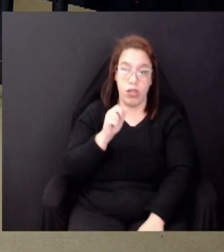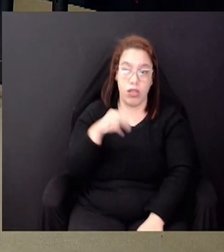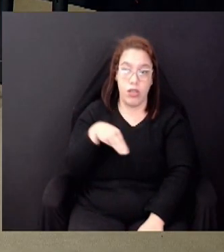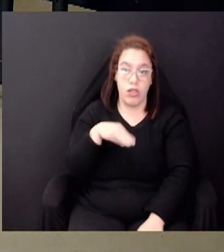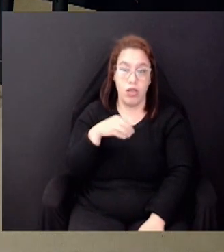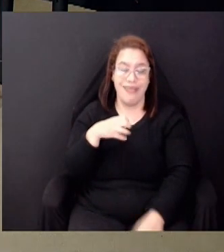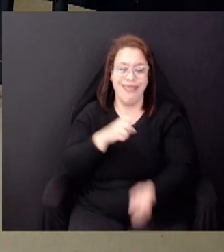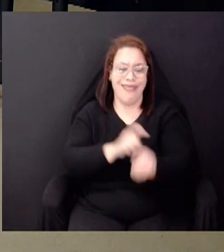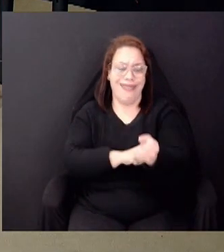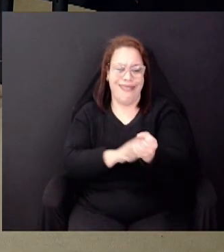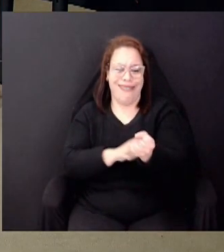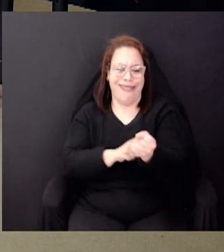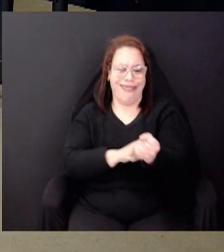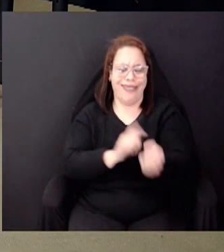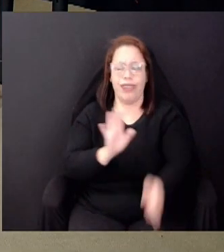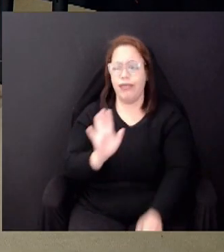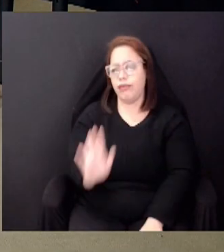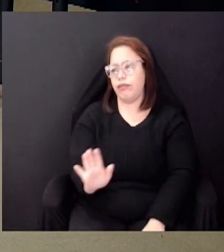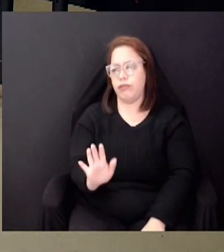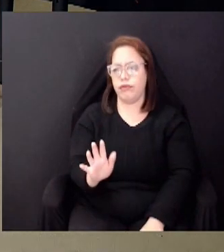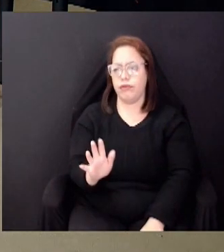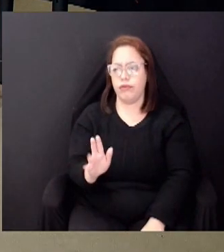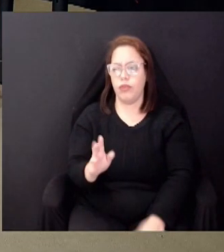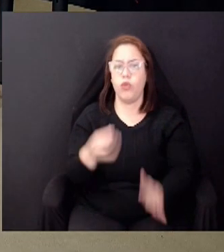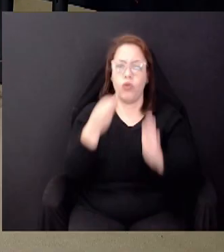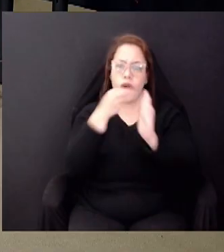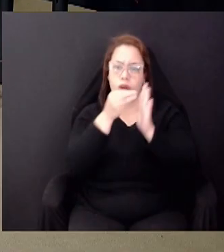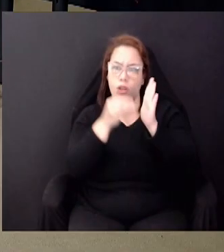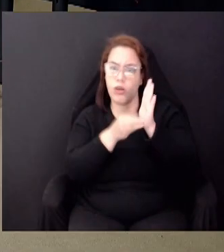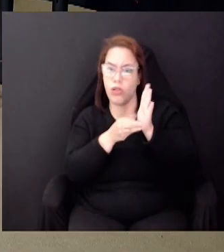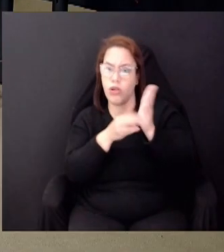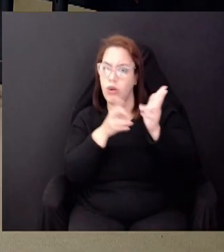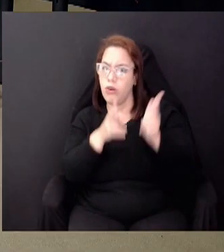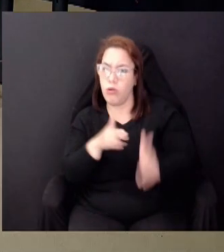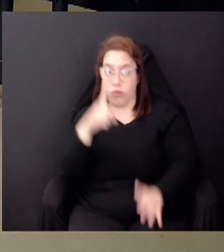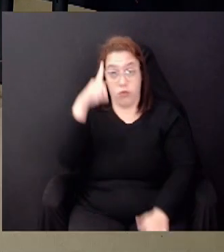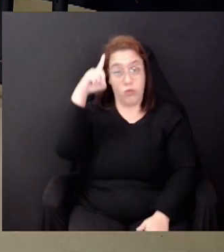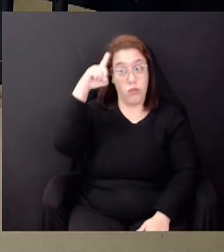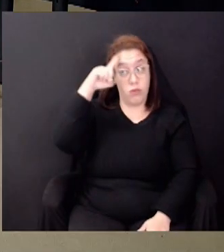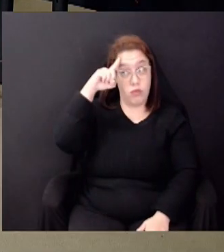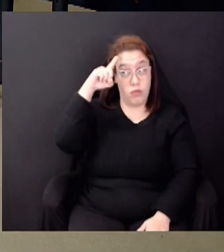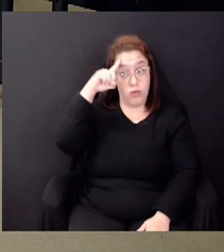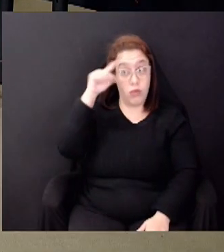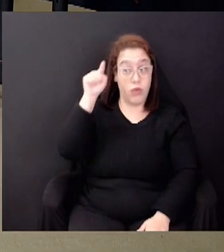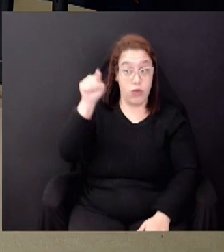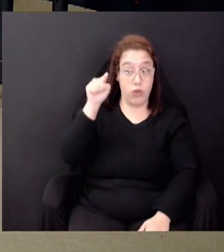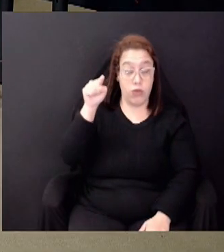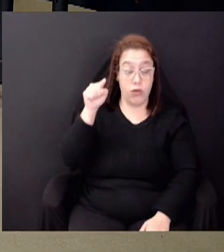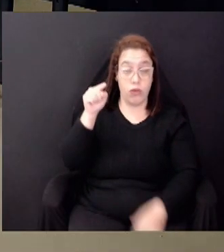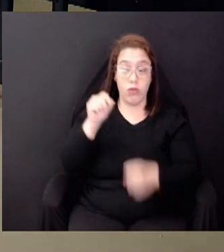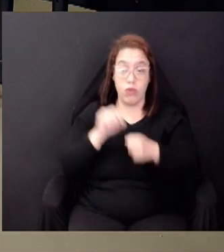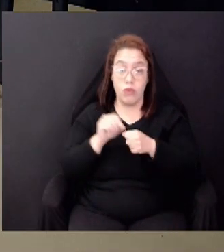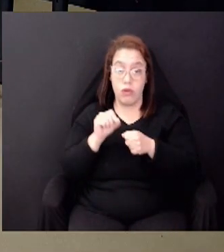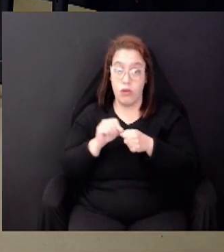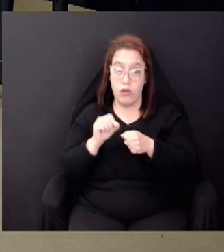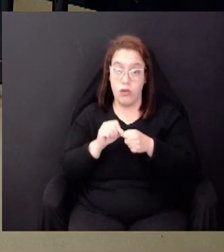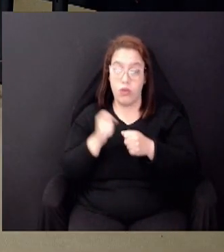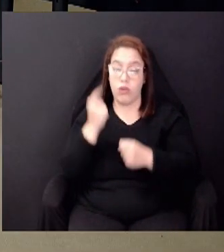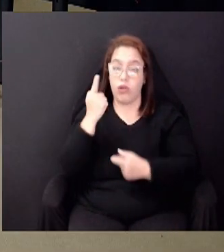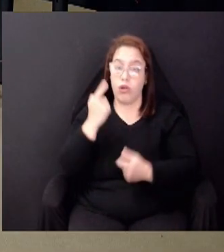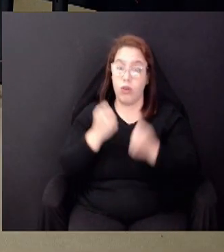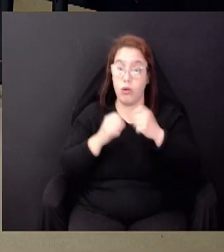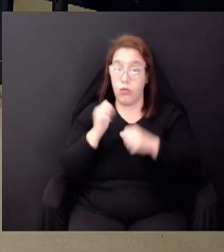incomoda, não faz a postagem no mesmo dia que você está lá fazendo, executando alguma ação que você